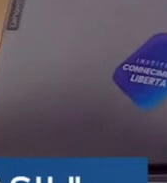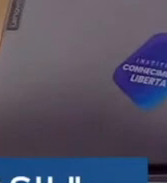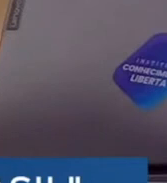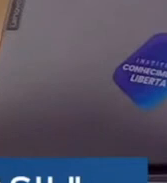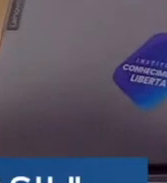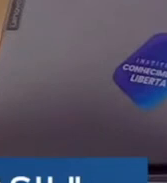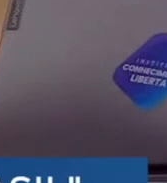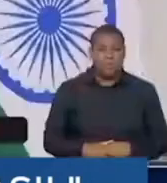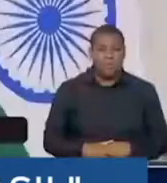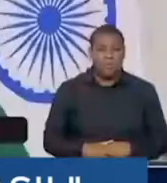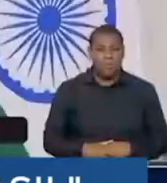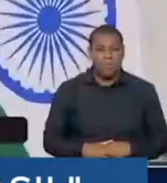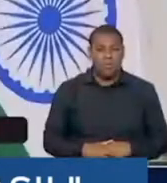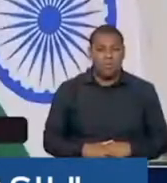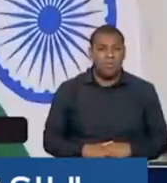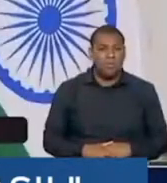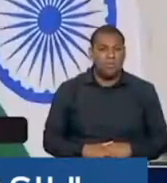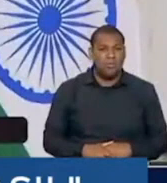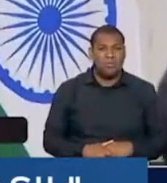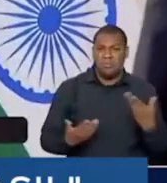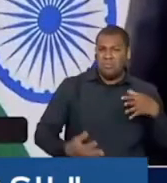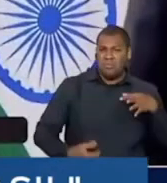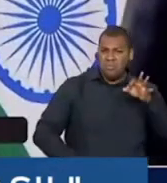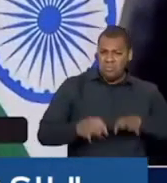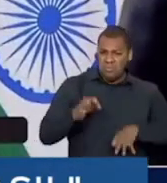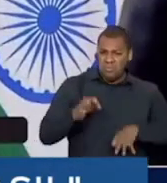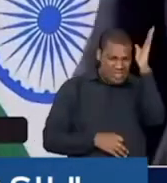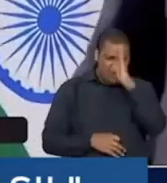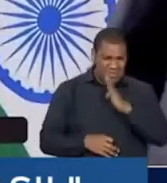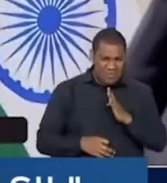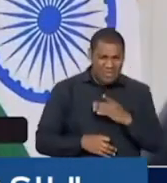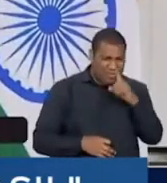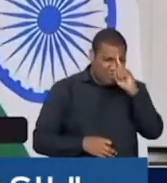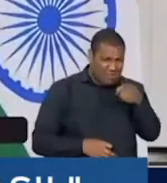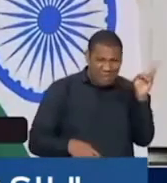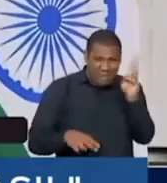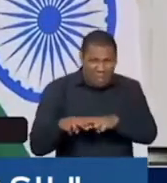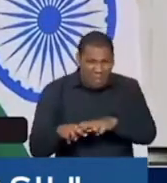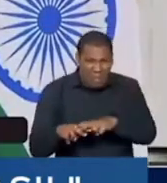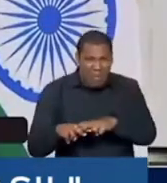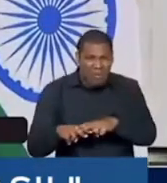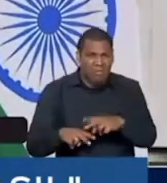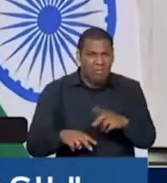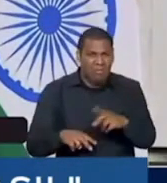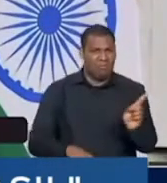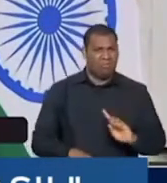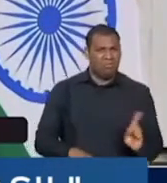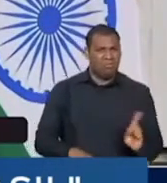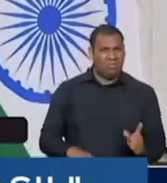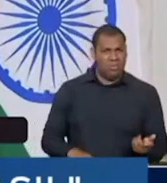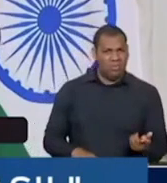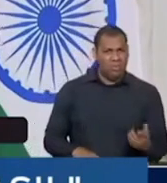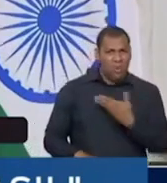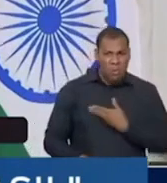Lula. Vamos acompanhar. Não sei se a justiça brasileira vai prender. Isso que decide a justiça não é o governo nem o parlamento, é